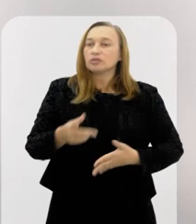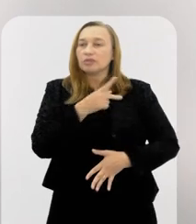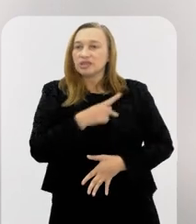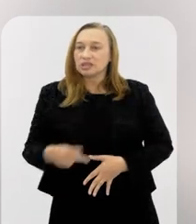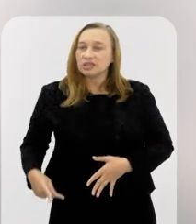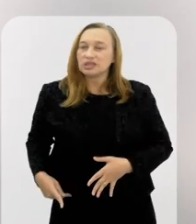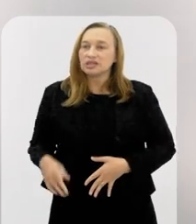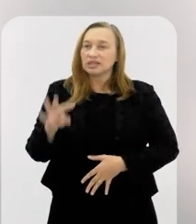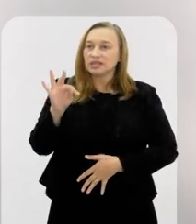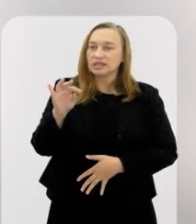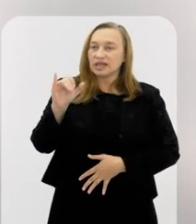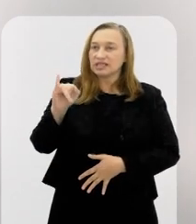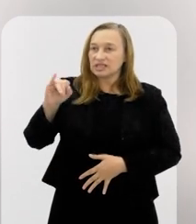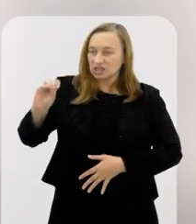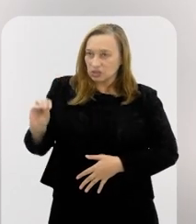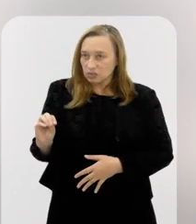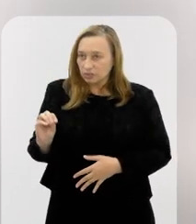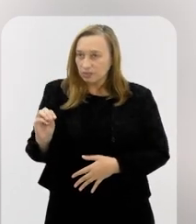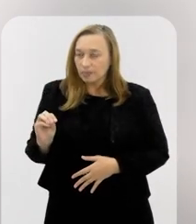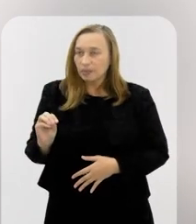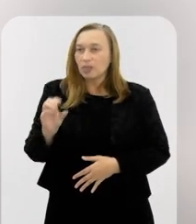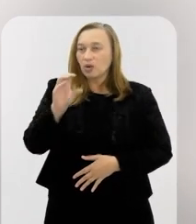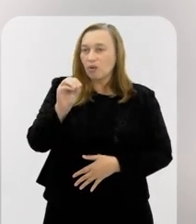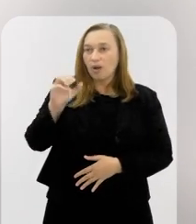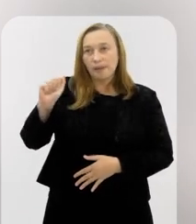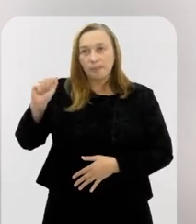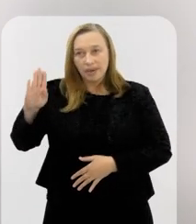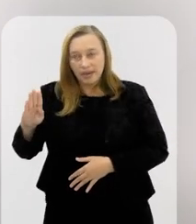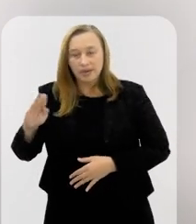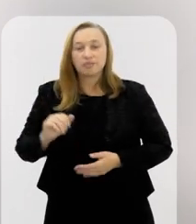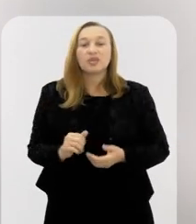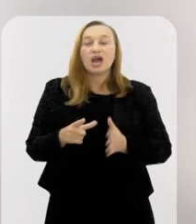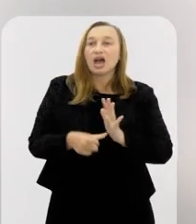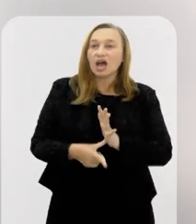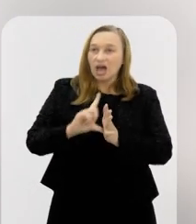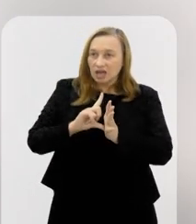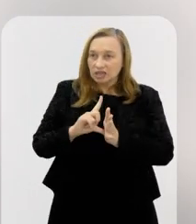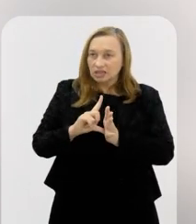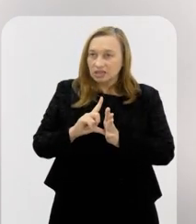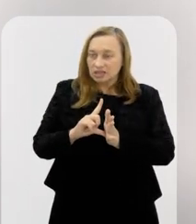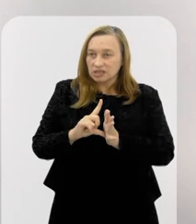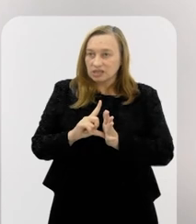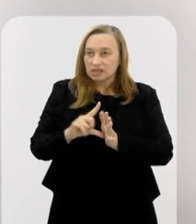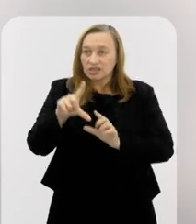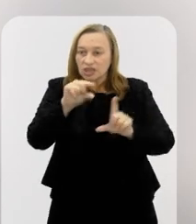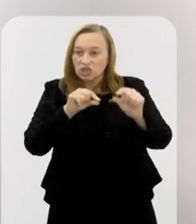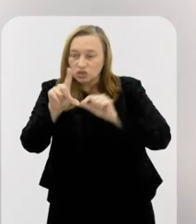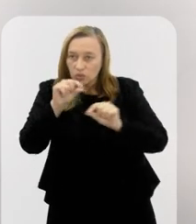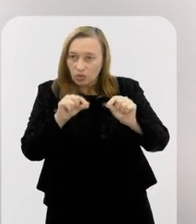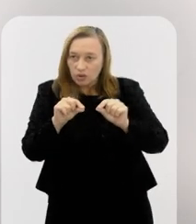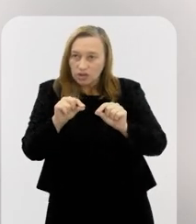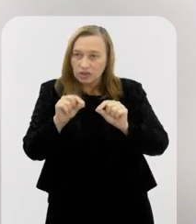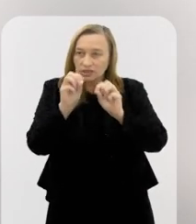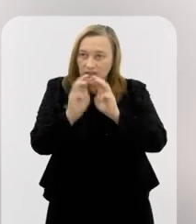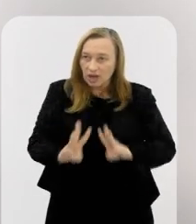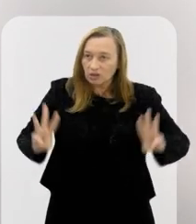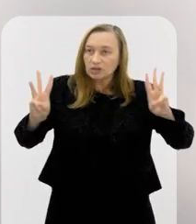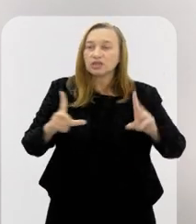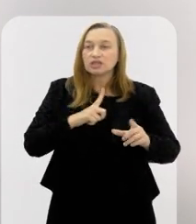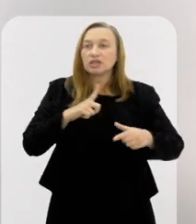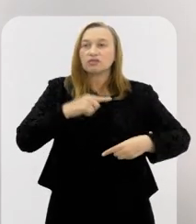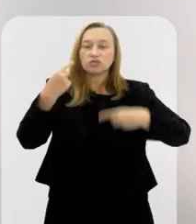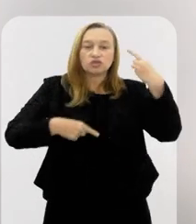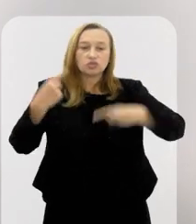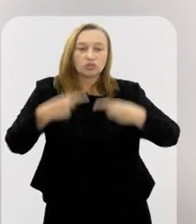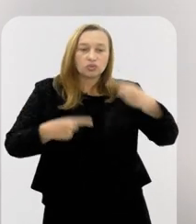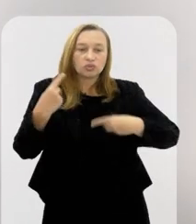Tarcísio em nome da OAB e dizer que antes mesmo dessa Instituição da ONU houve um discurso em 1962 do